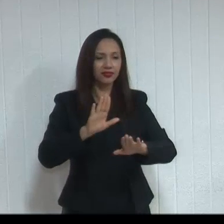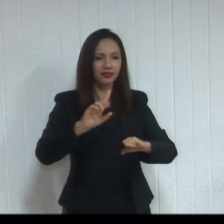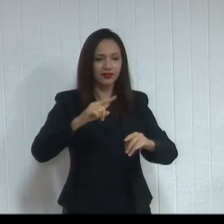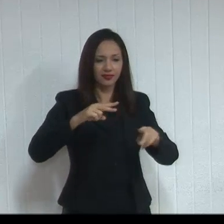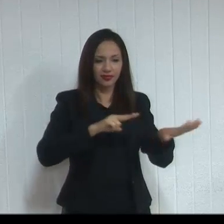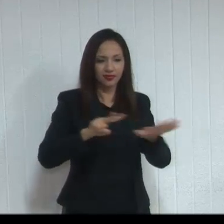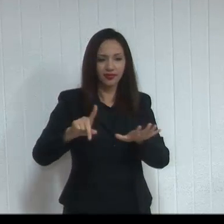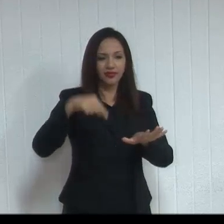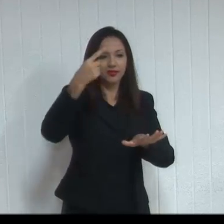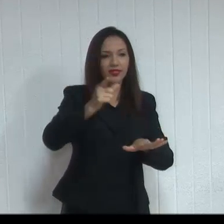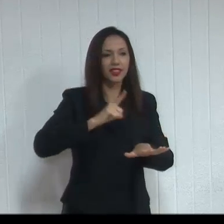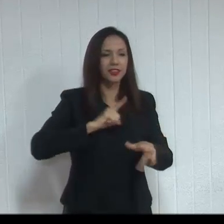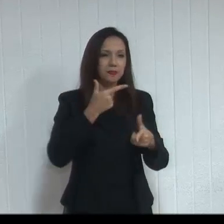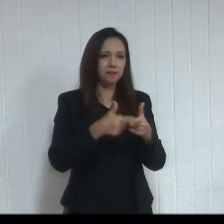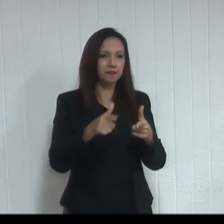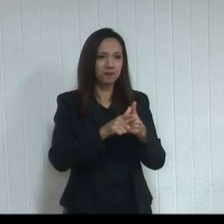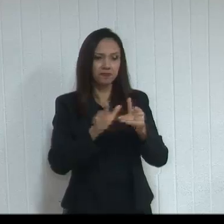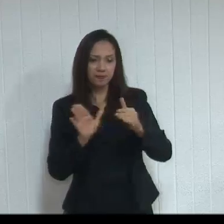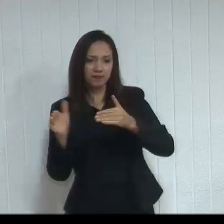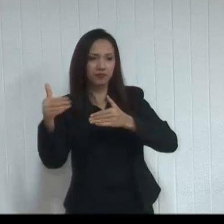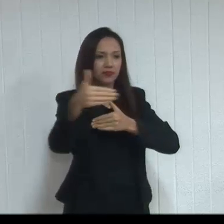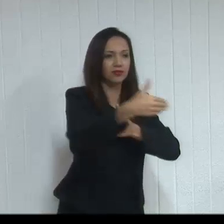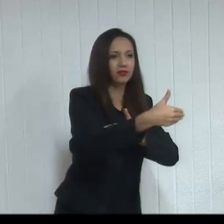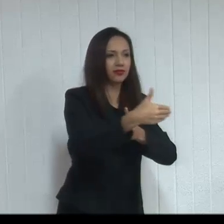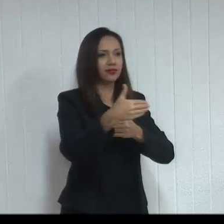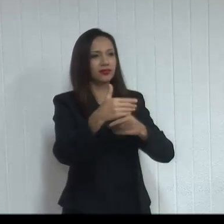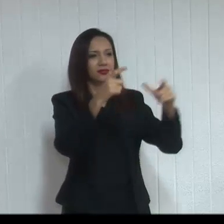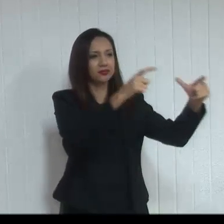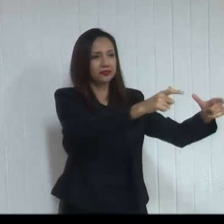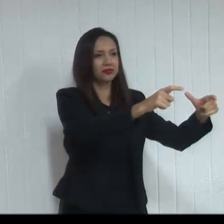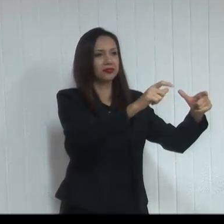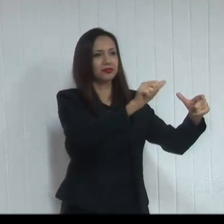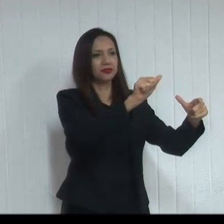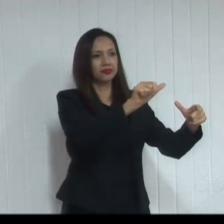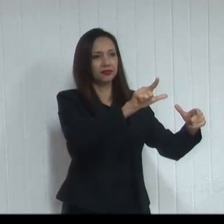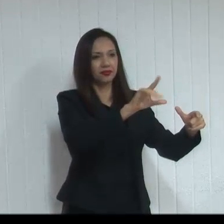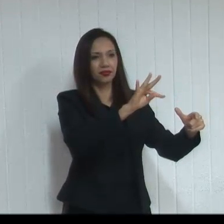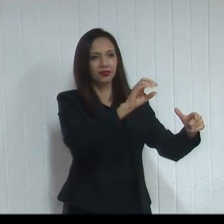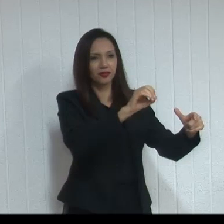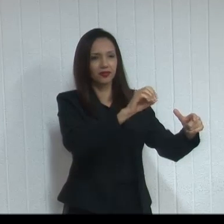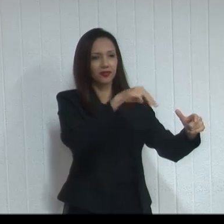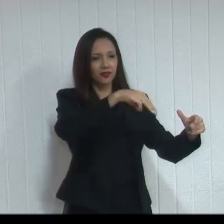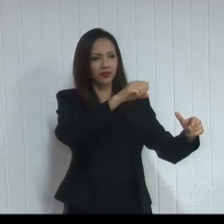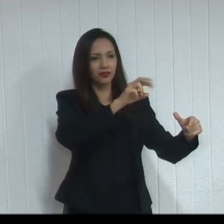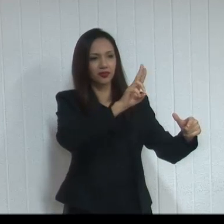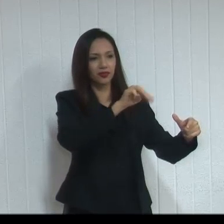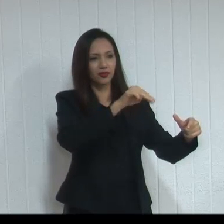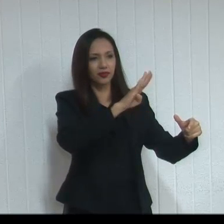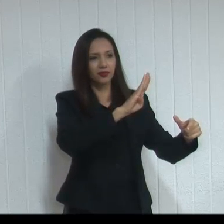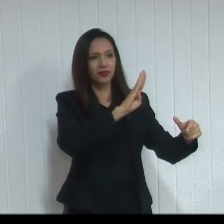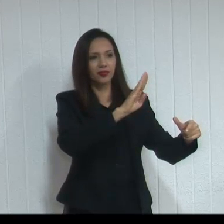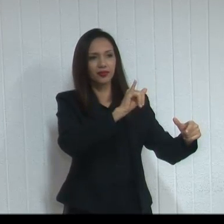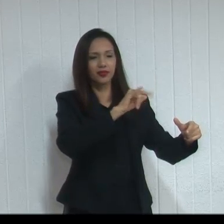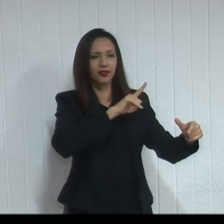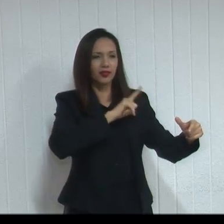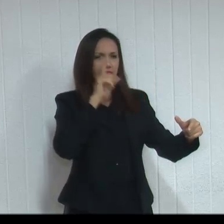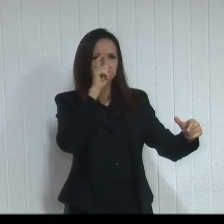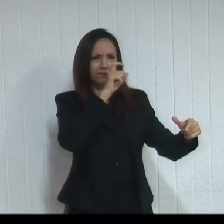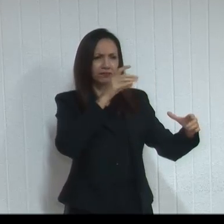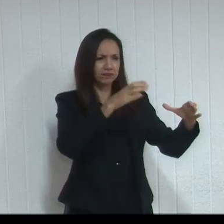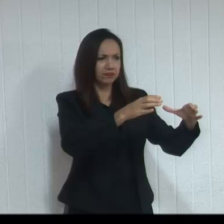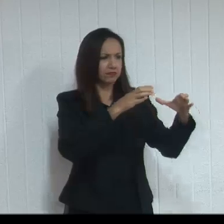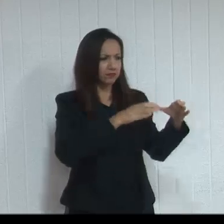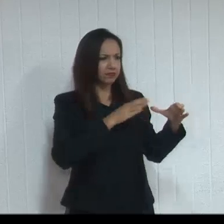apontei que é um problema para quem entra ali dos bairros Vida Nova, Altos do Morumbi, está difícil para as pessoas entrarem, então a gente precisa